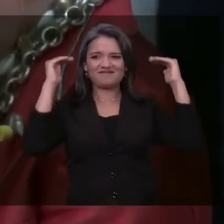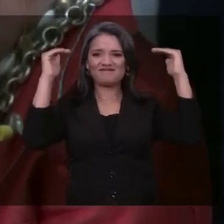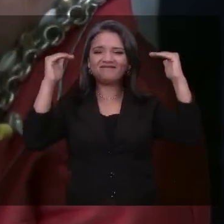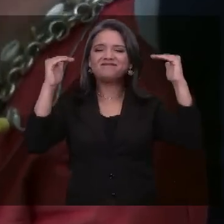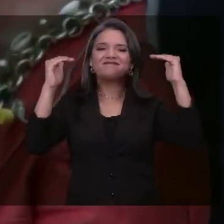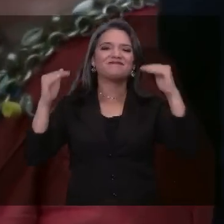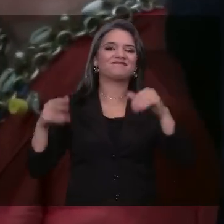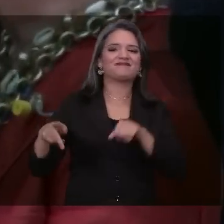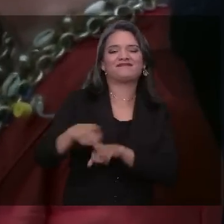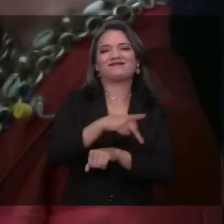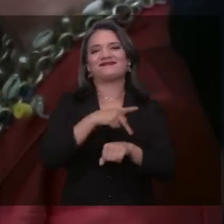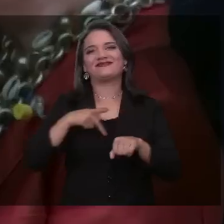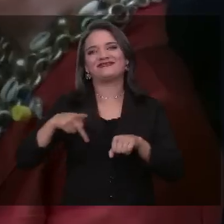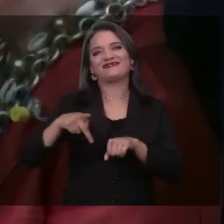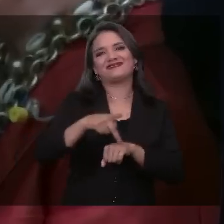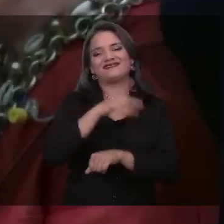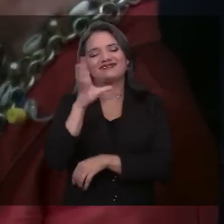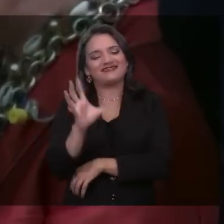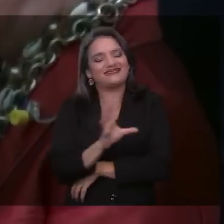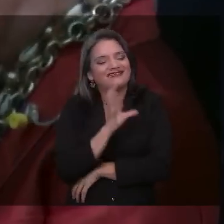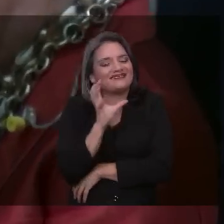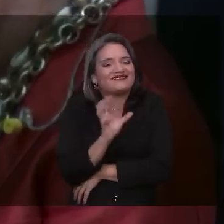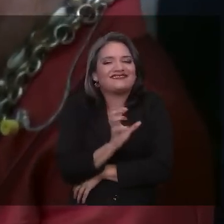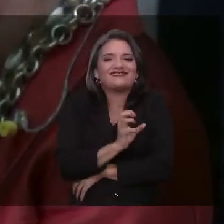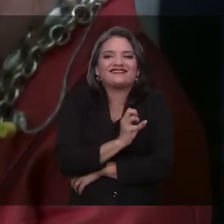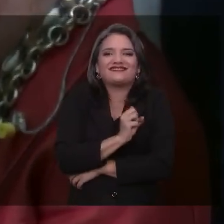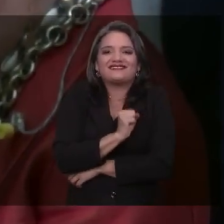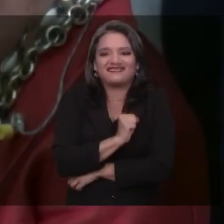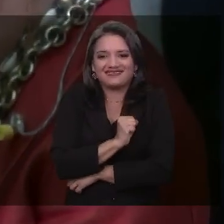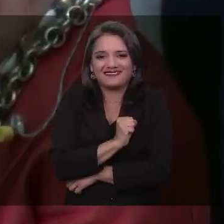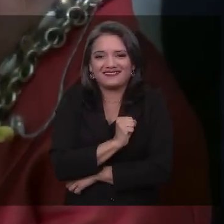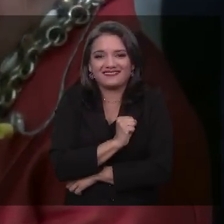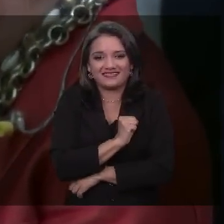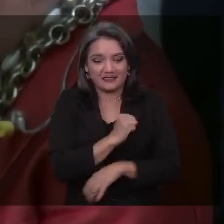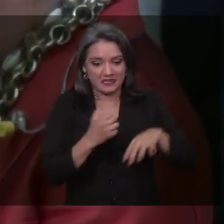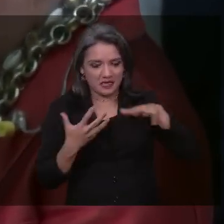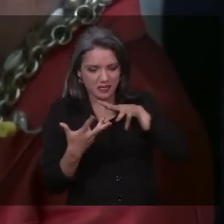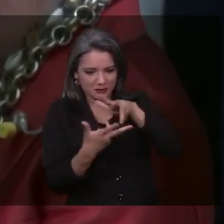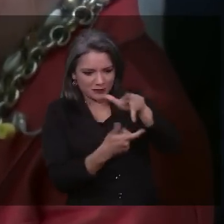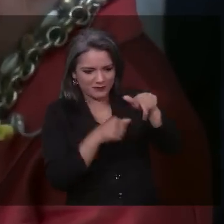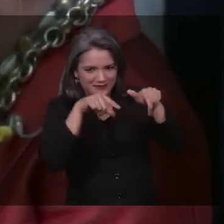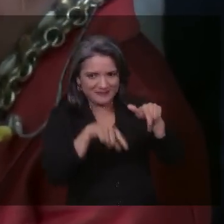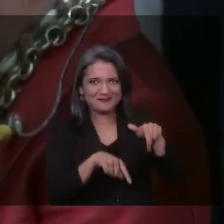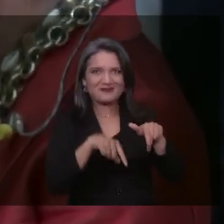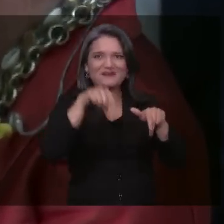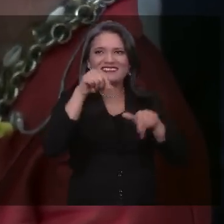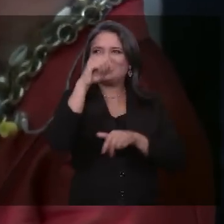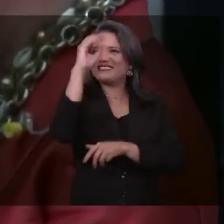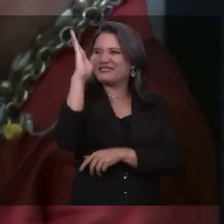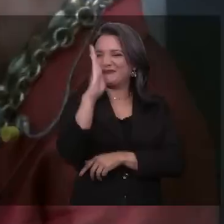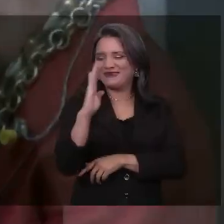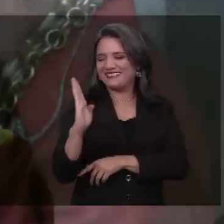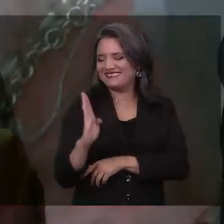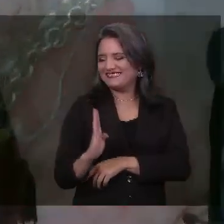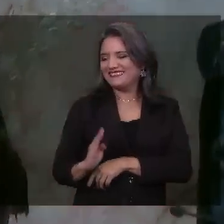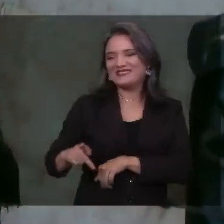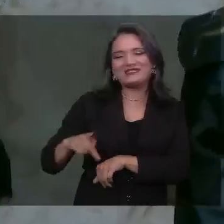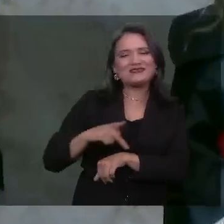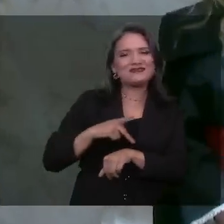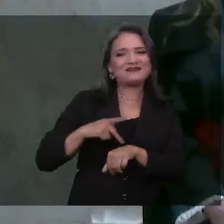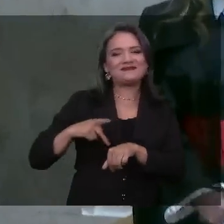grandeza. Terra adorada, entre outras mil, és tu,